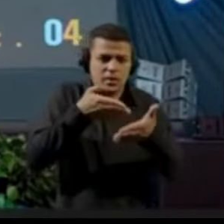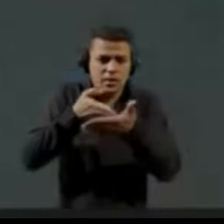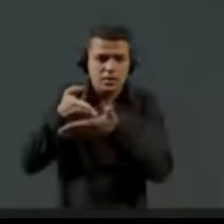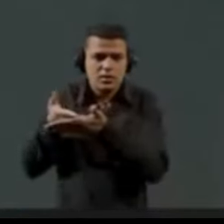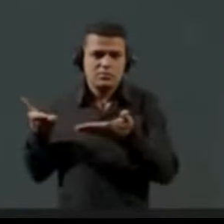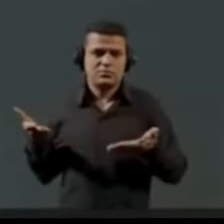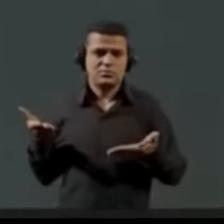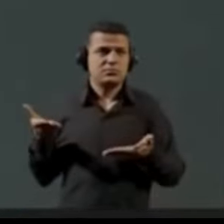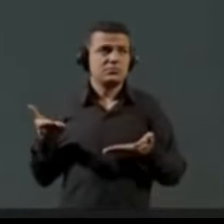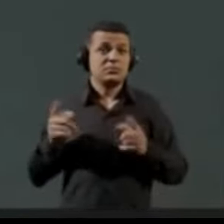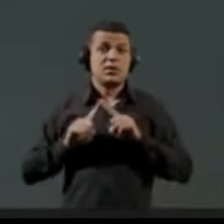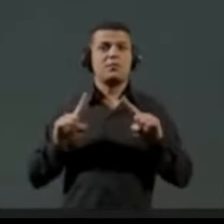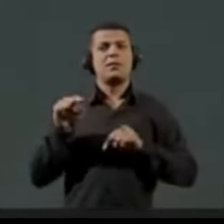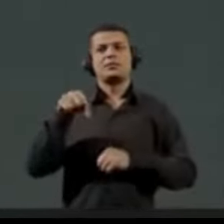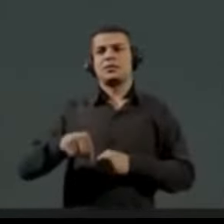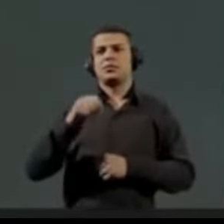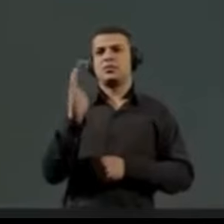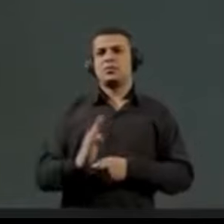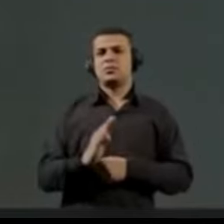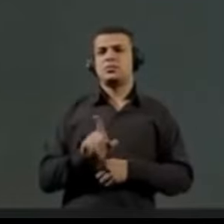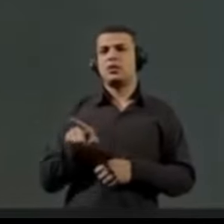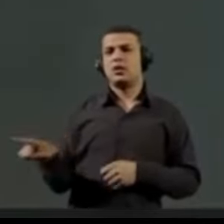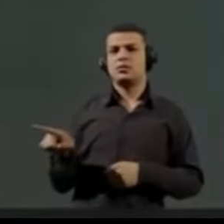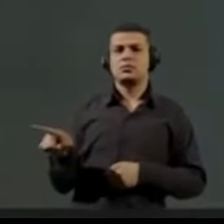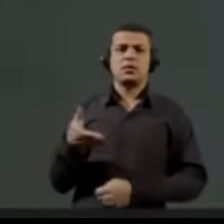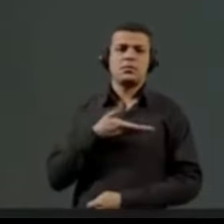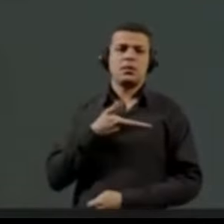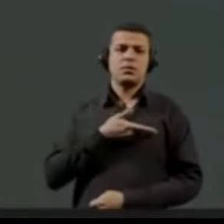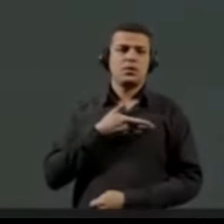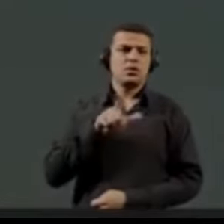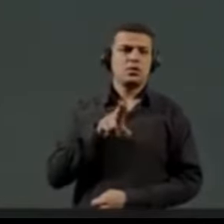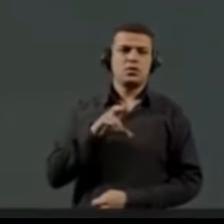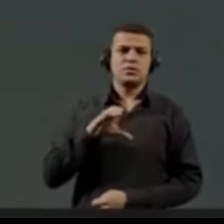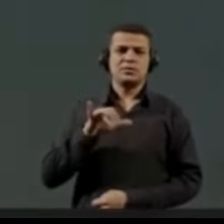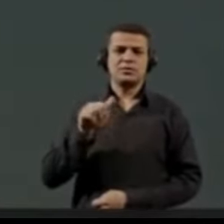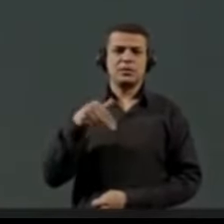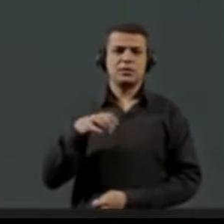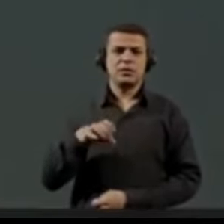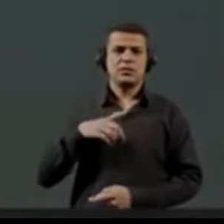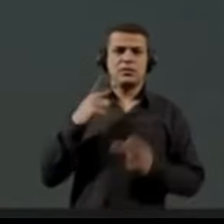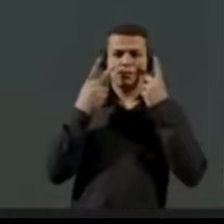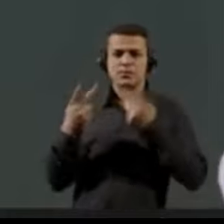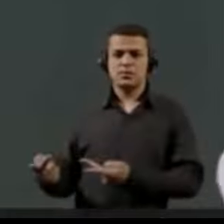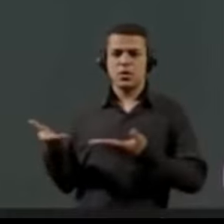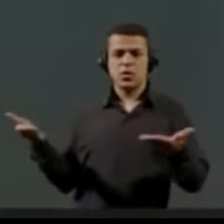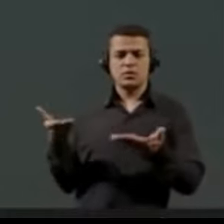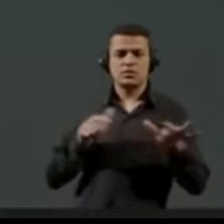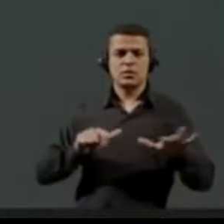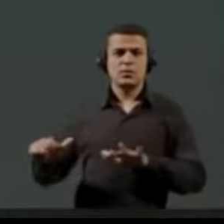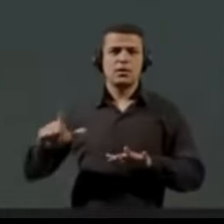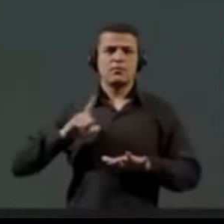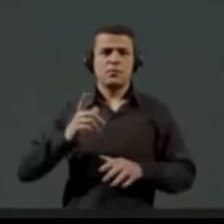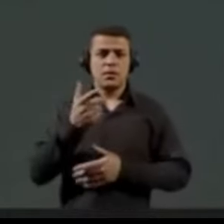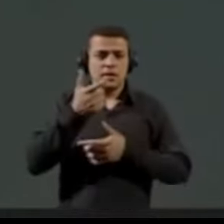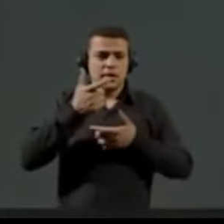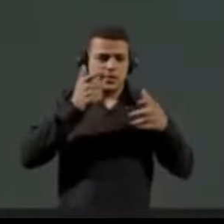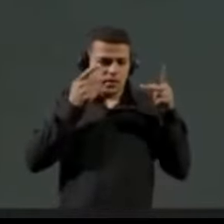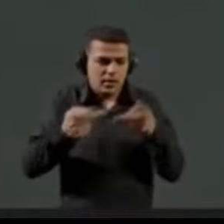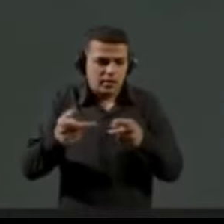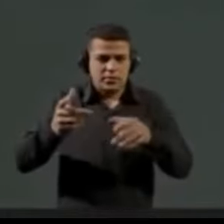restringi-la. Mas no Brasil, nossos colegas foram desmonetizados. Luciano Hang, visitei ele essa semana. Eu falei, vamos gravar um vídeo para o